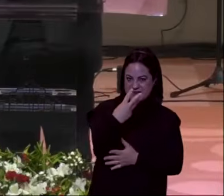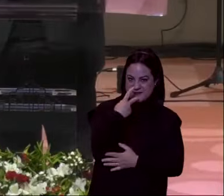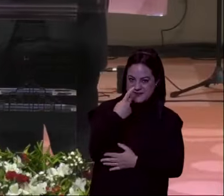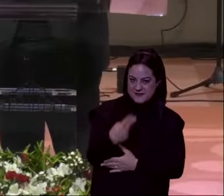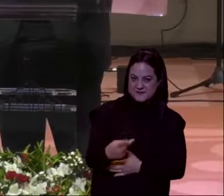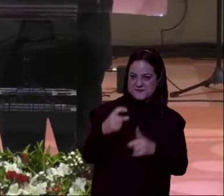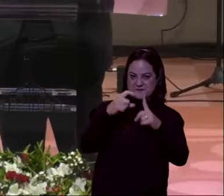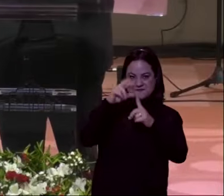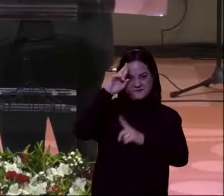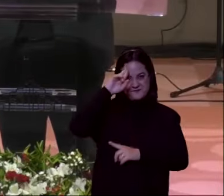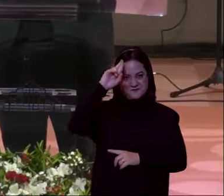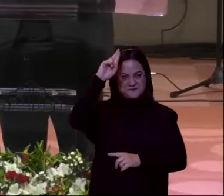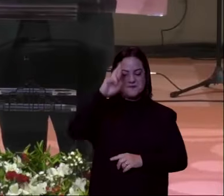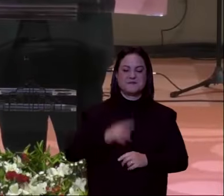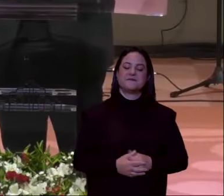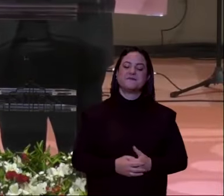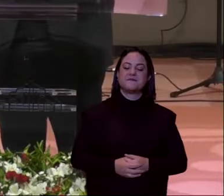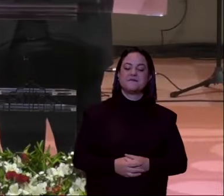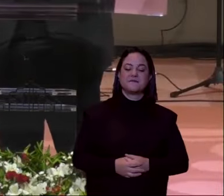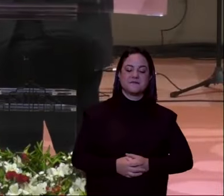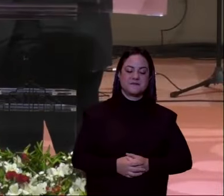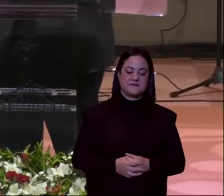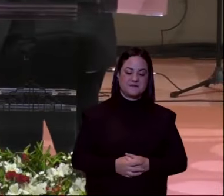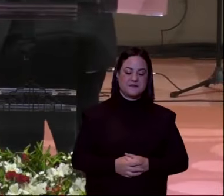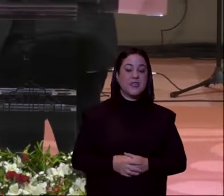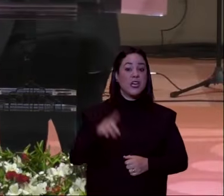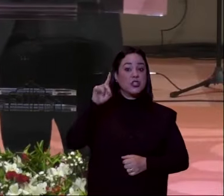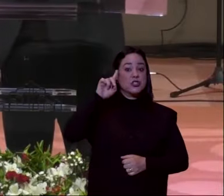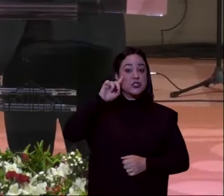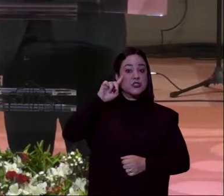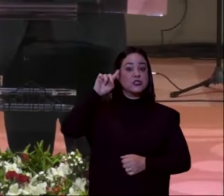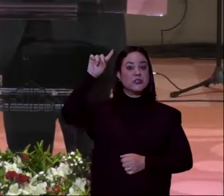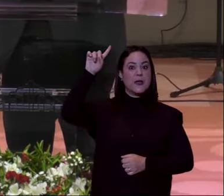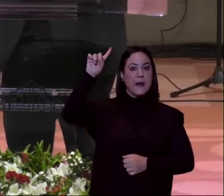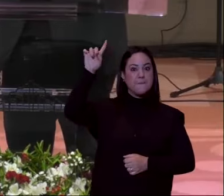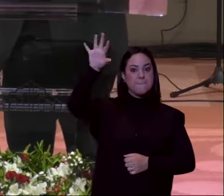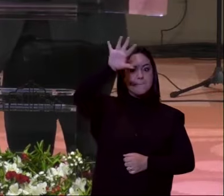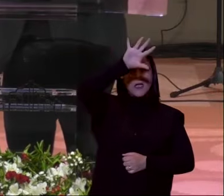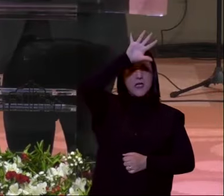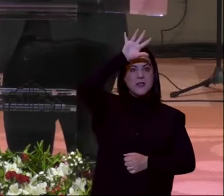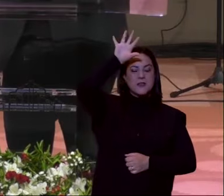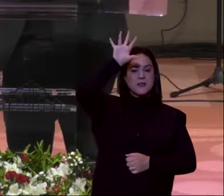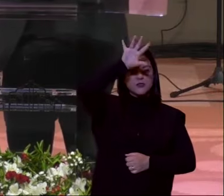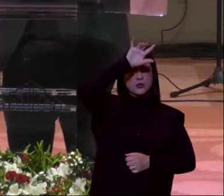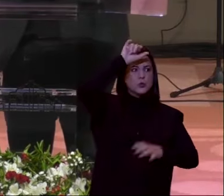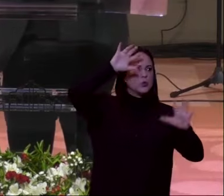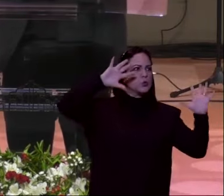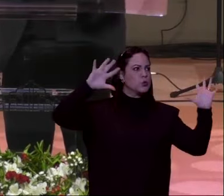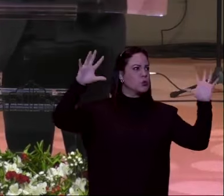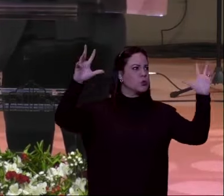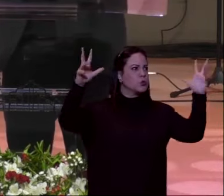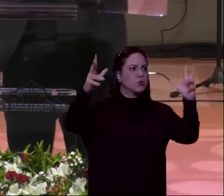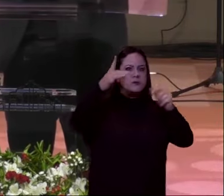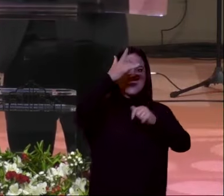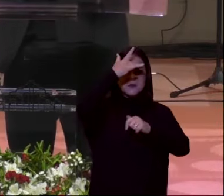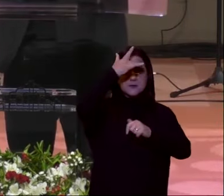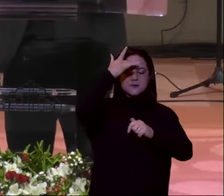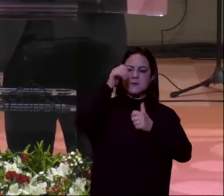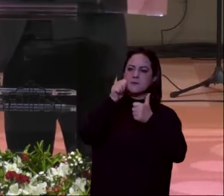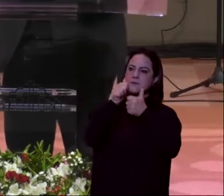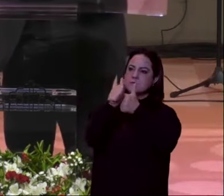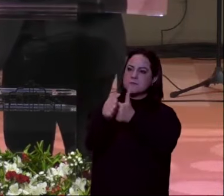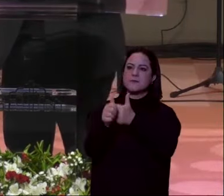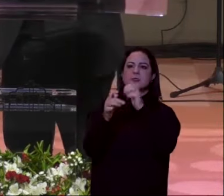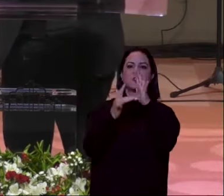assim: quando chegou o dia de Pentecostes, todos os seguidores de